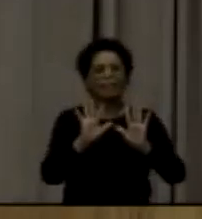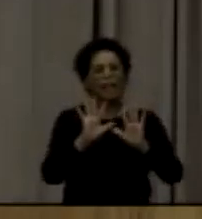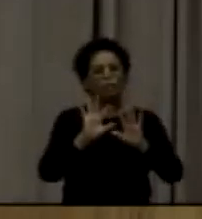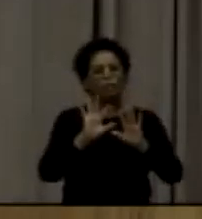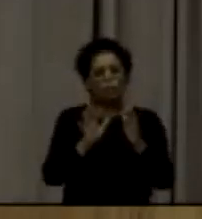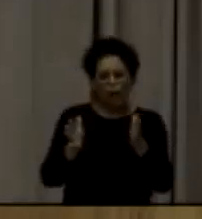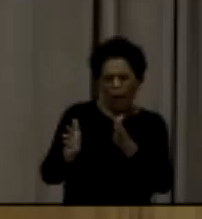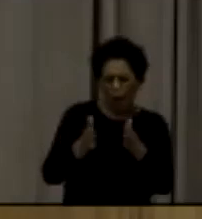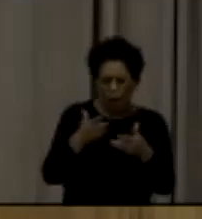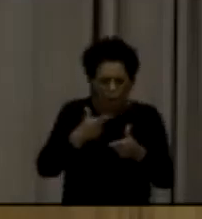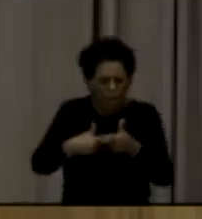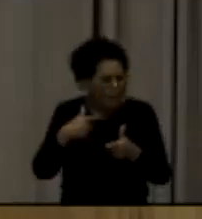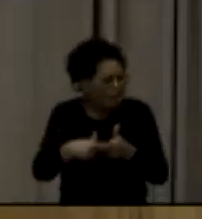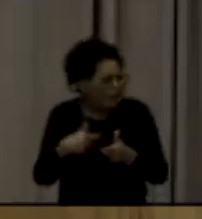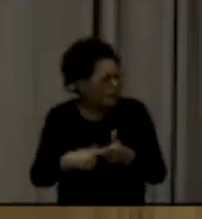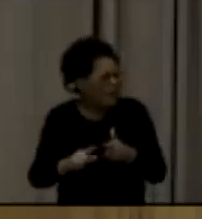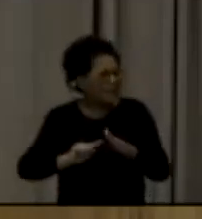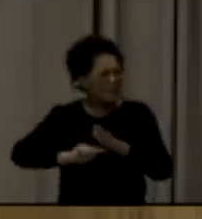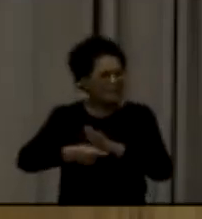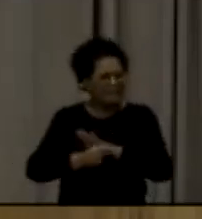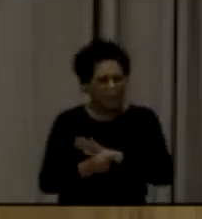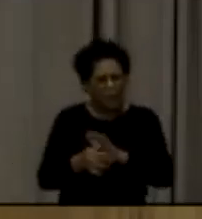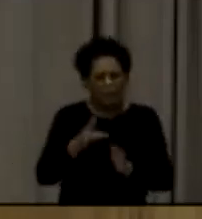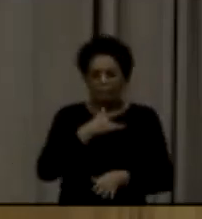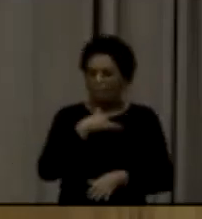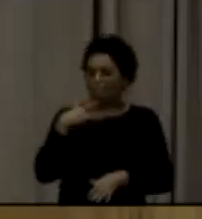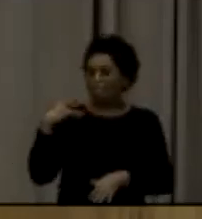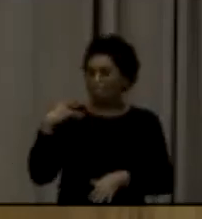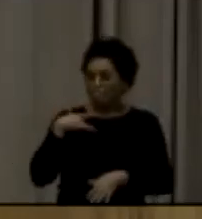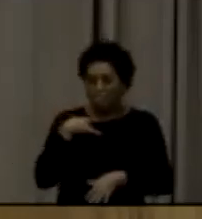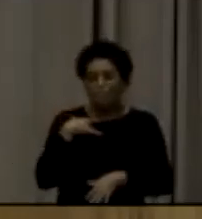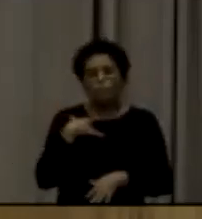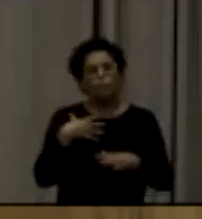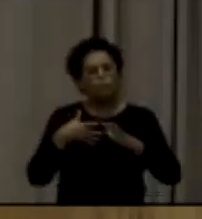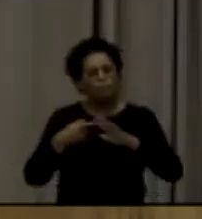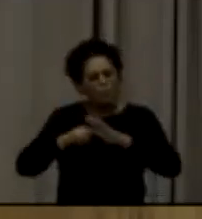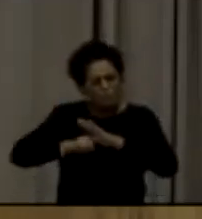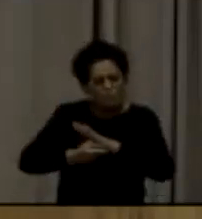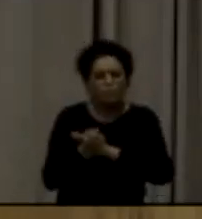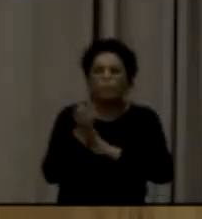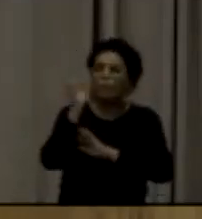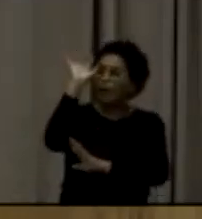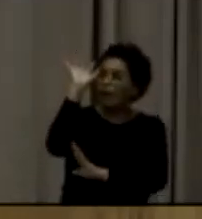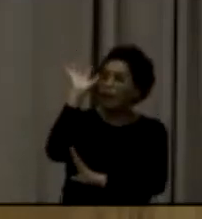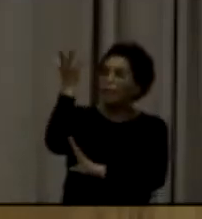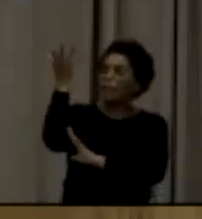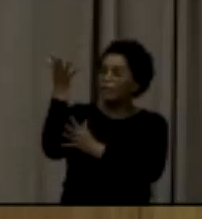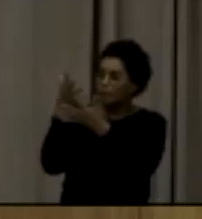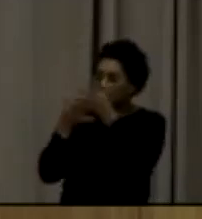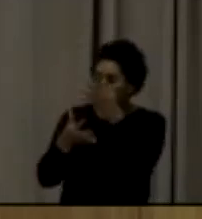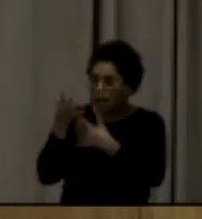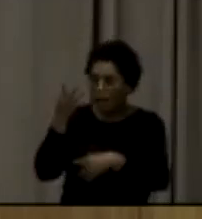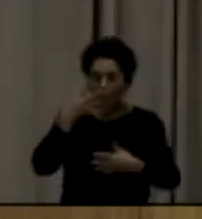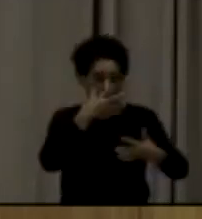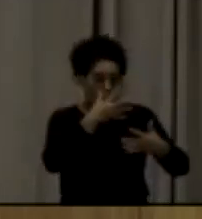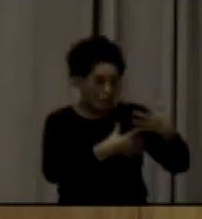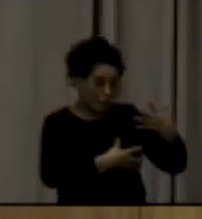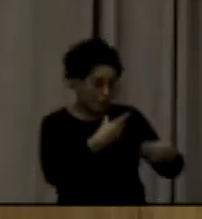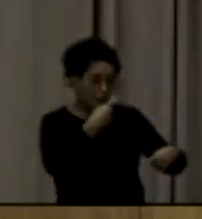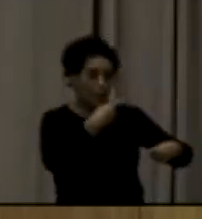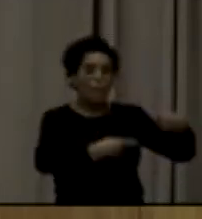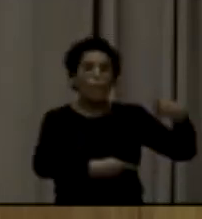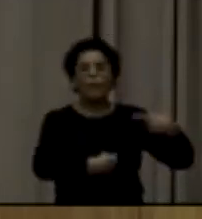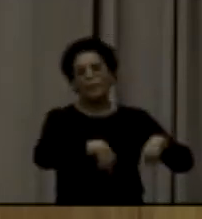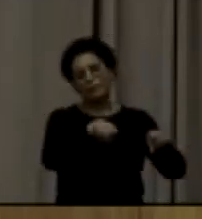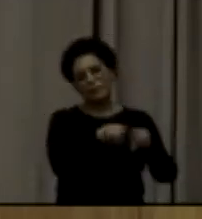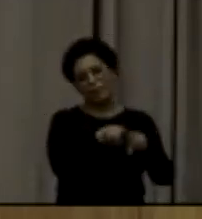crise sanitária é profunda e se associa com a crise climática, se associa com a crise política, eu diria